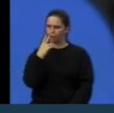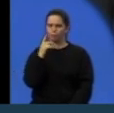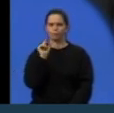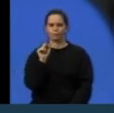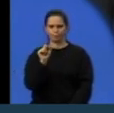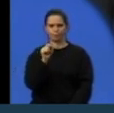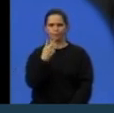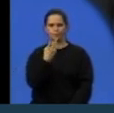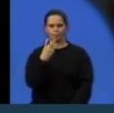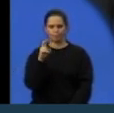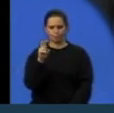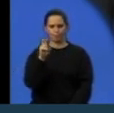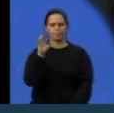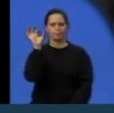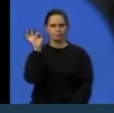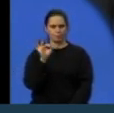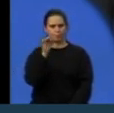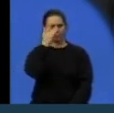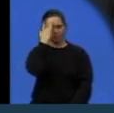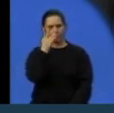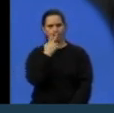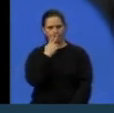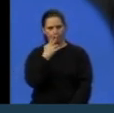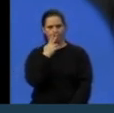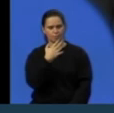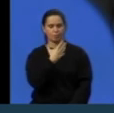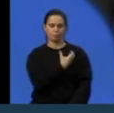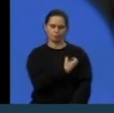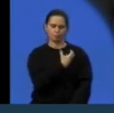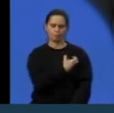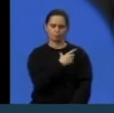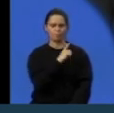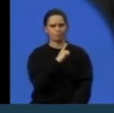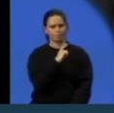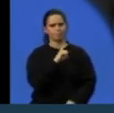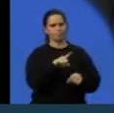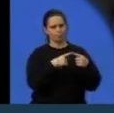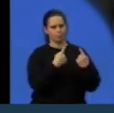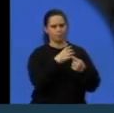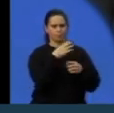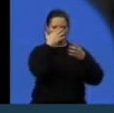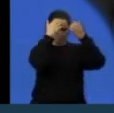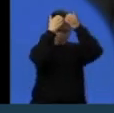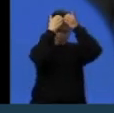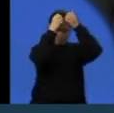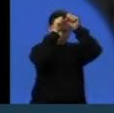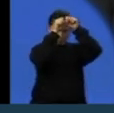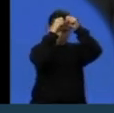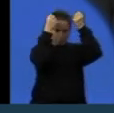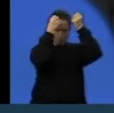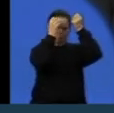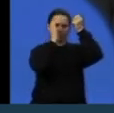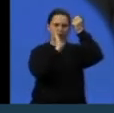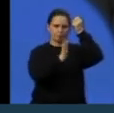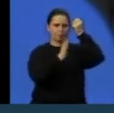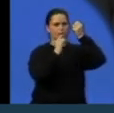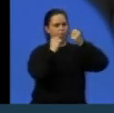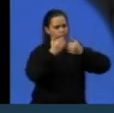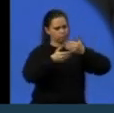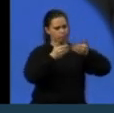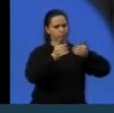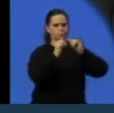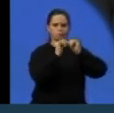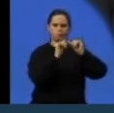de 25% das doenças vasculares, entre elas o derrame cerebral, como é